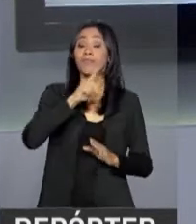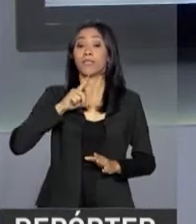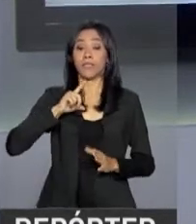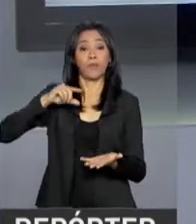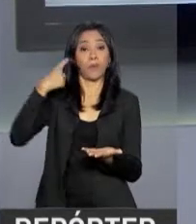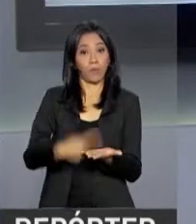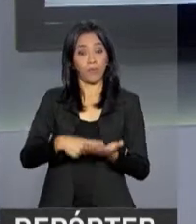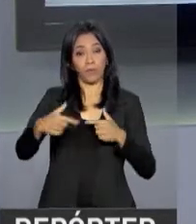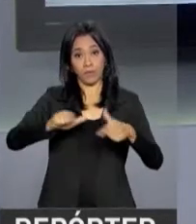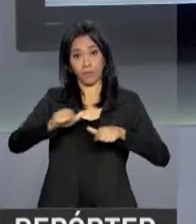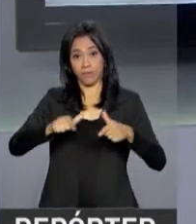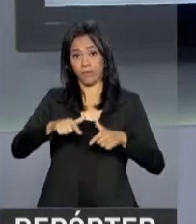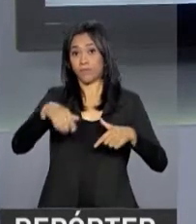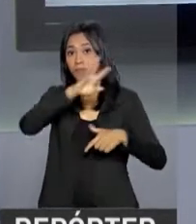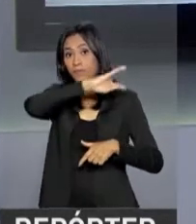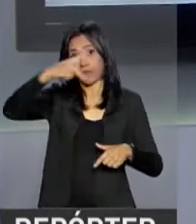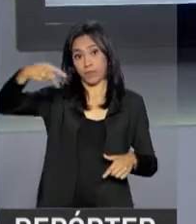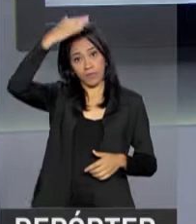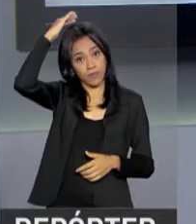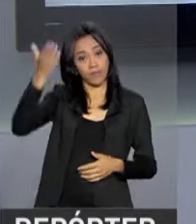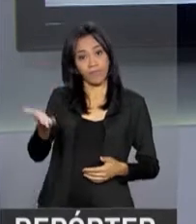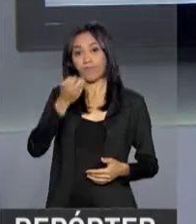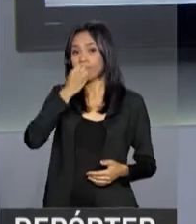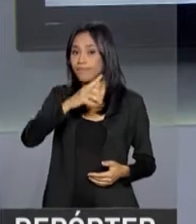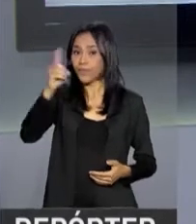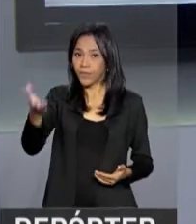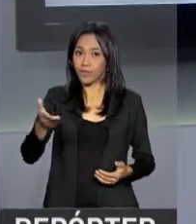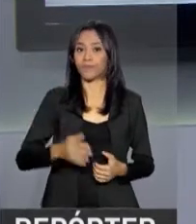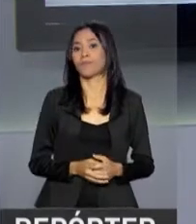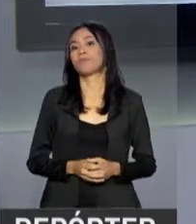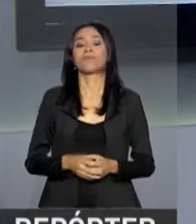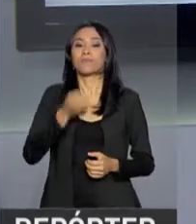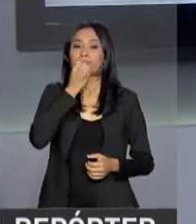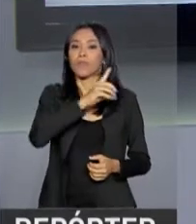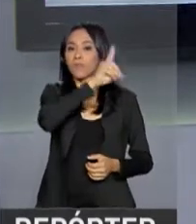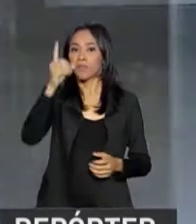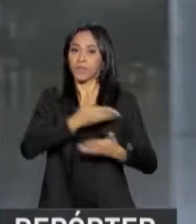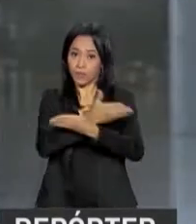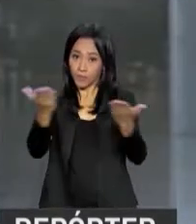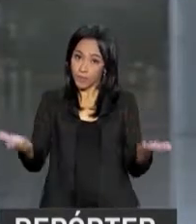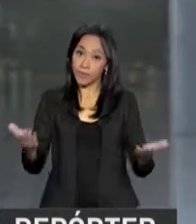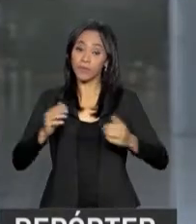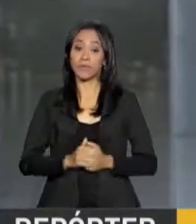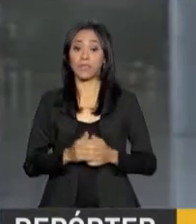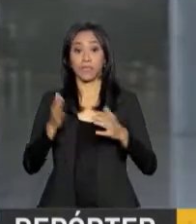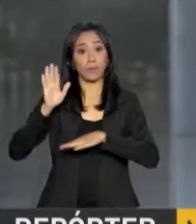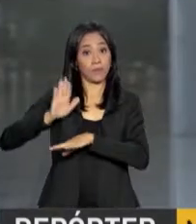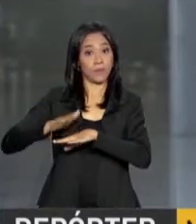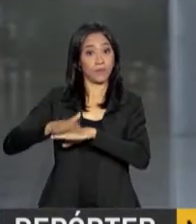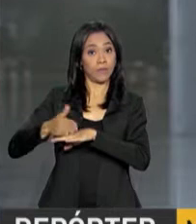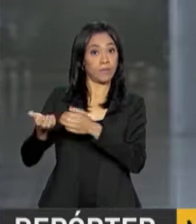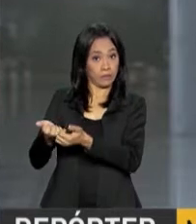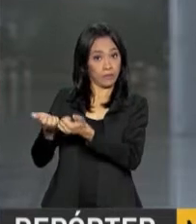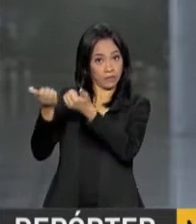hoje do presidente michel temer olá nem bom dia pra você bom dia pra isso o dia todo olha taíssa segundo a secretaria